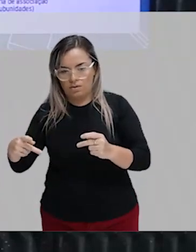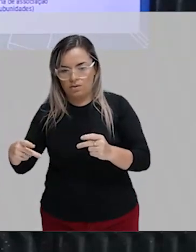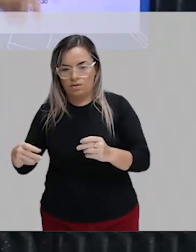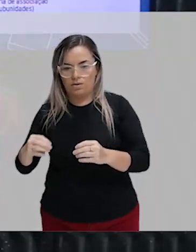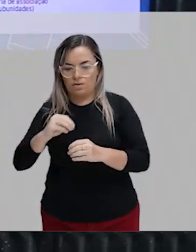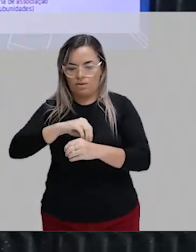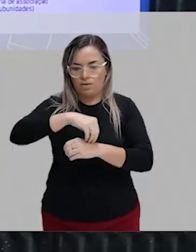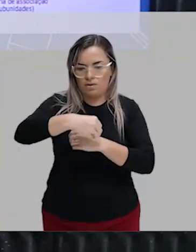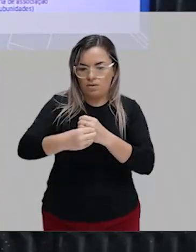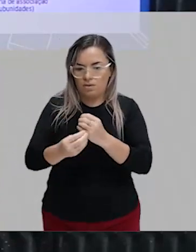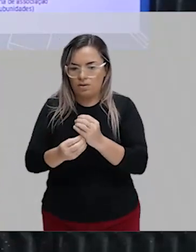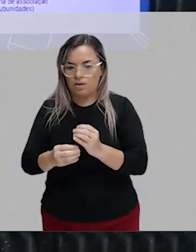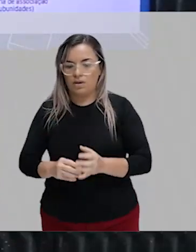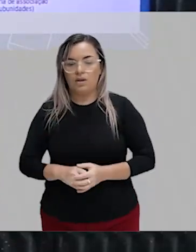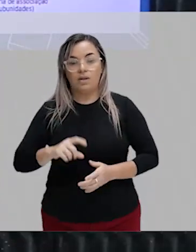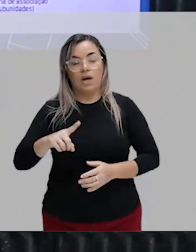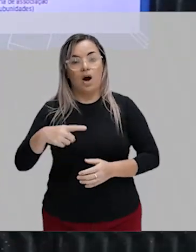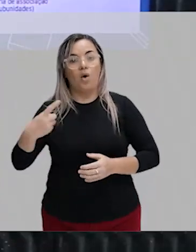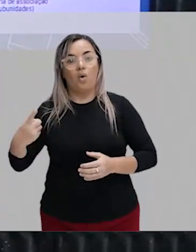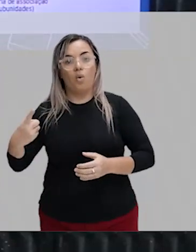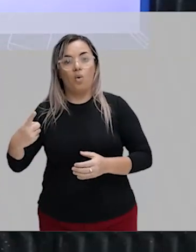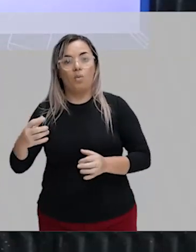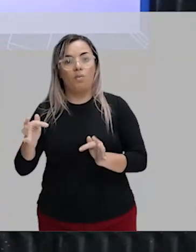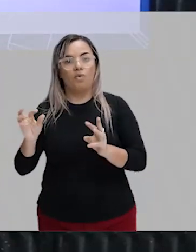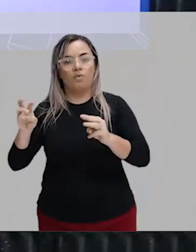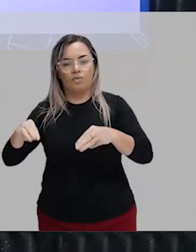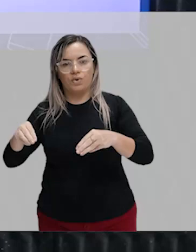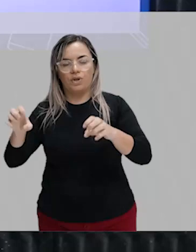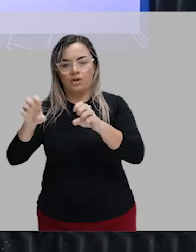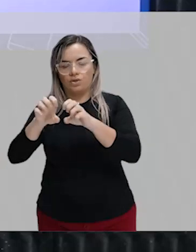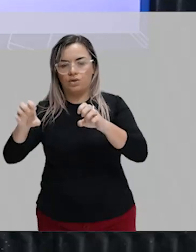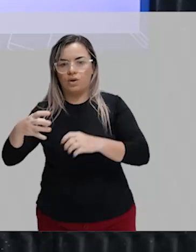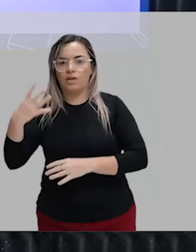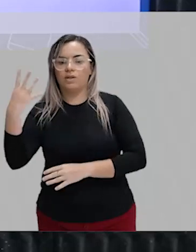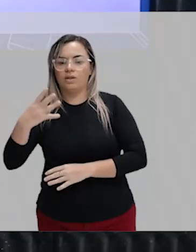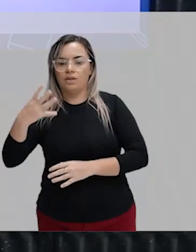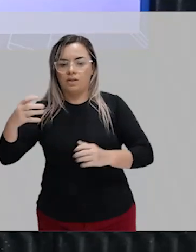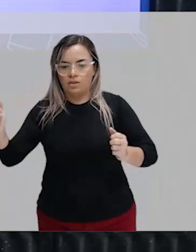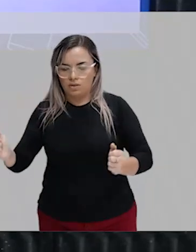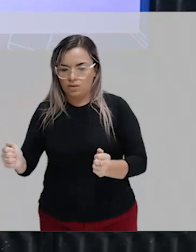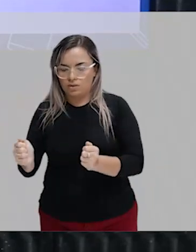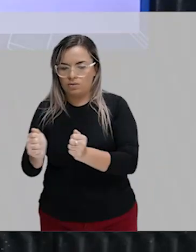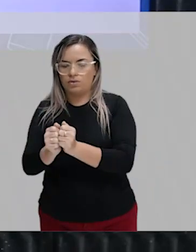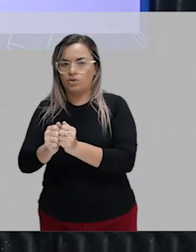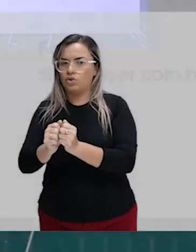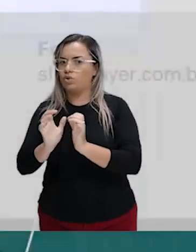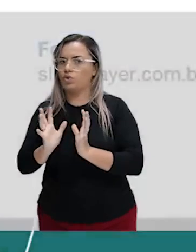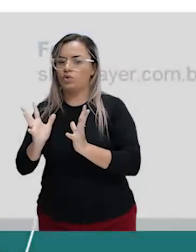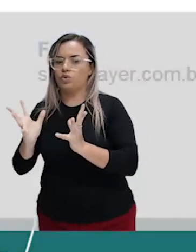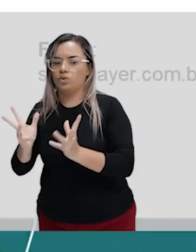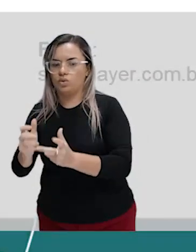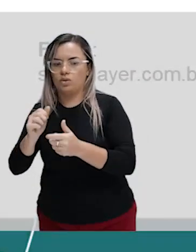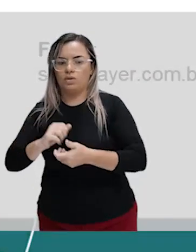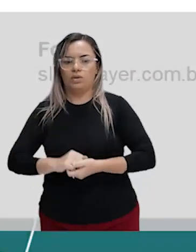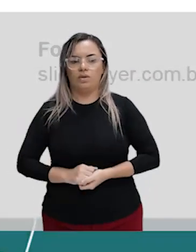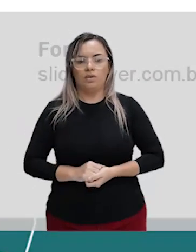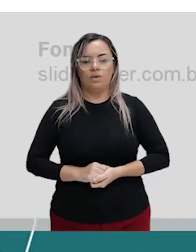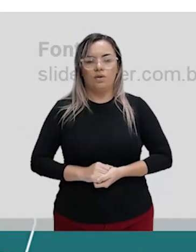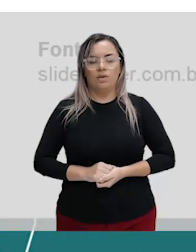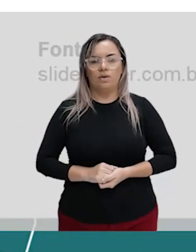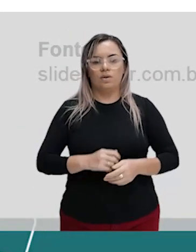é a junção dessas subunidades, tá, pessoal? As proteínas elas podem ter um